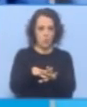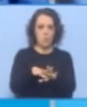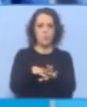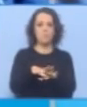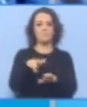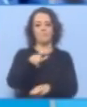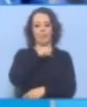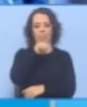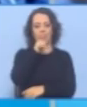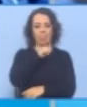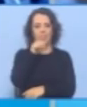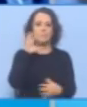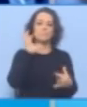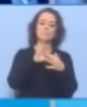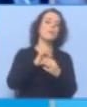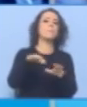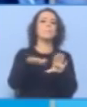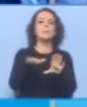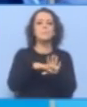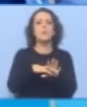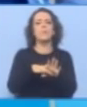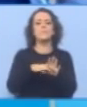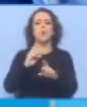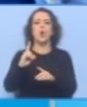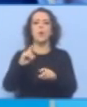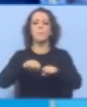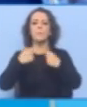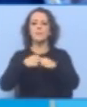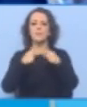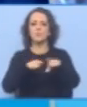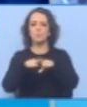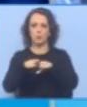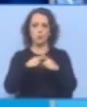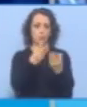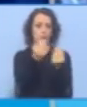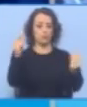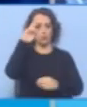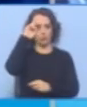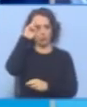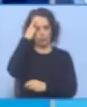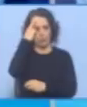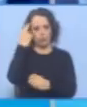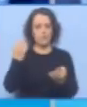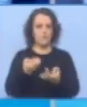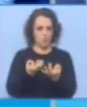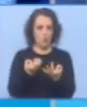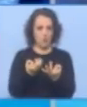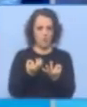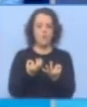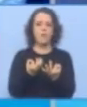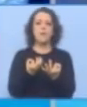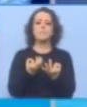que normalmente se entende como participação através de partidos políticos. Muita gente se empenhou dessa forma, portanto, sem